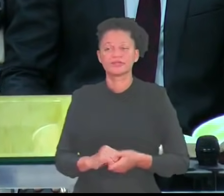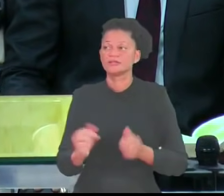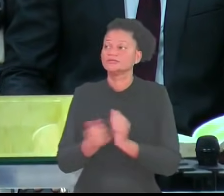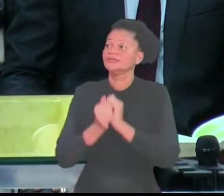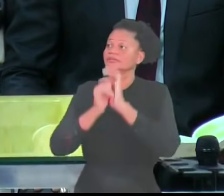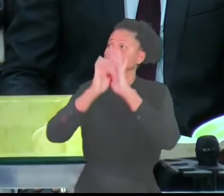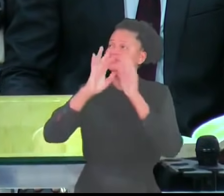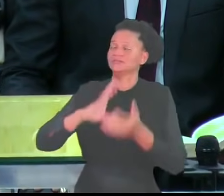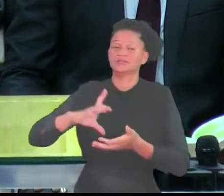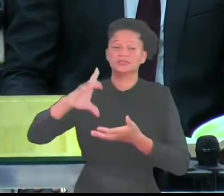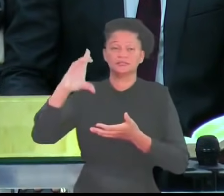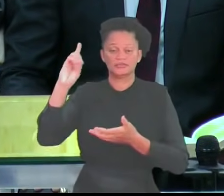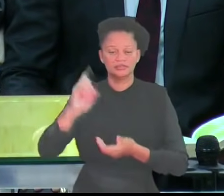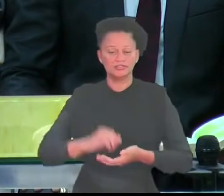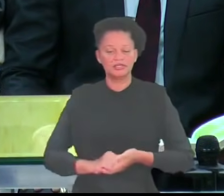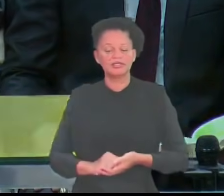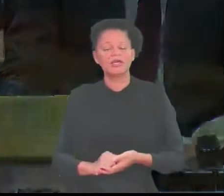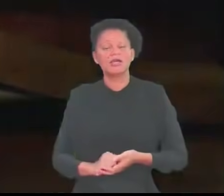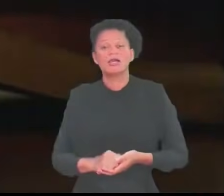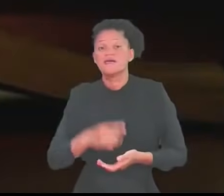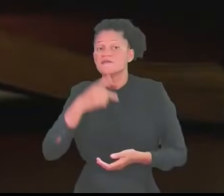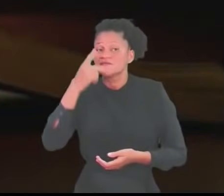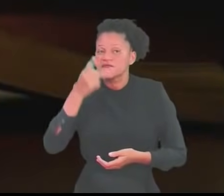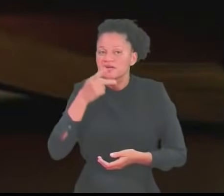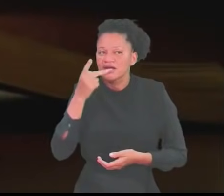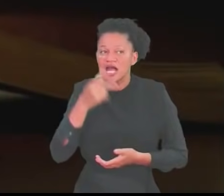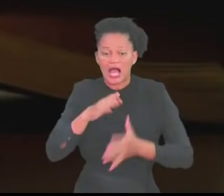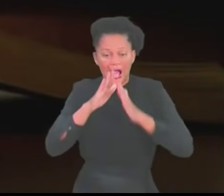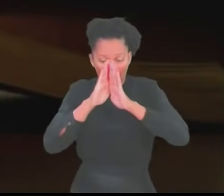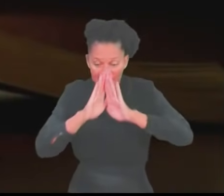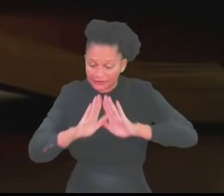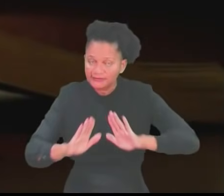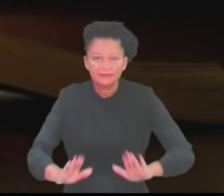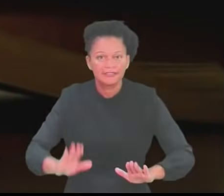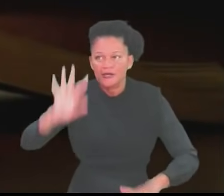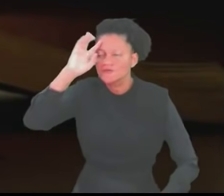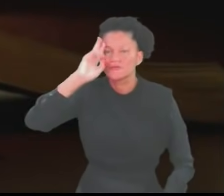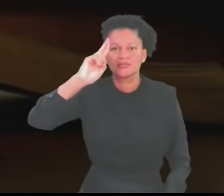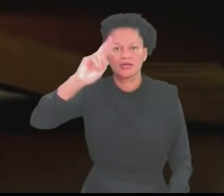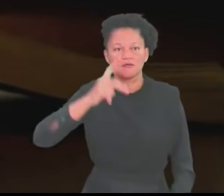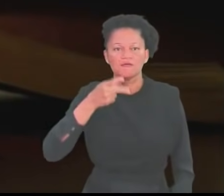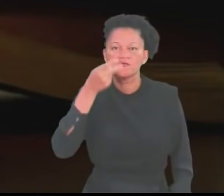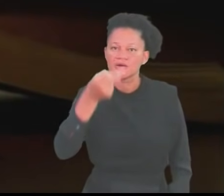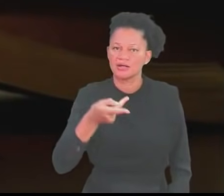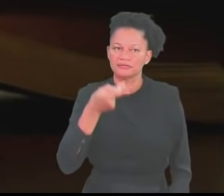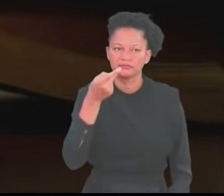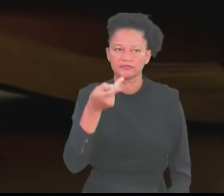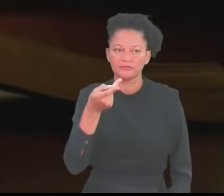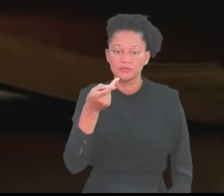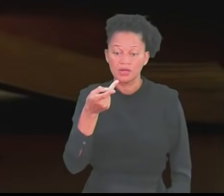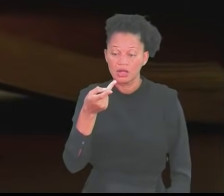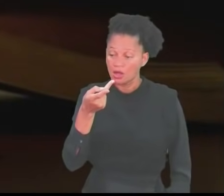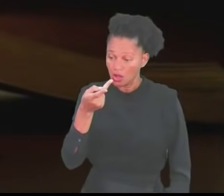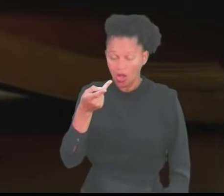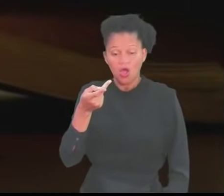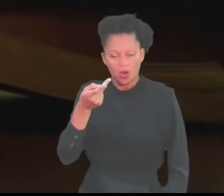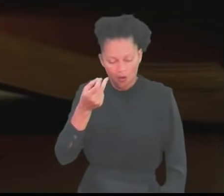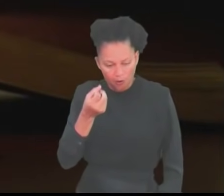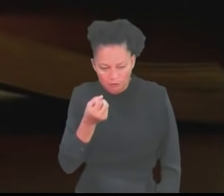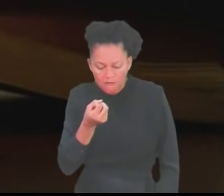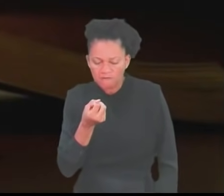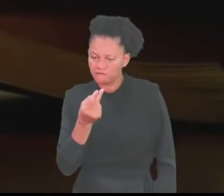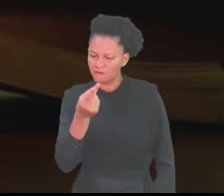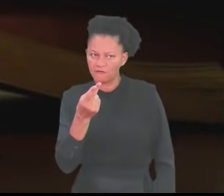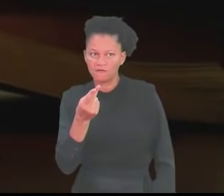Glória a Deus. E disse... assim diz o Senhor, farei neste